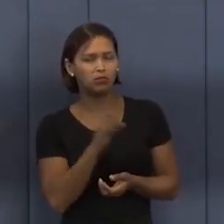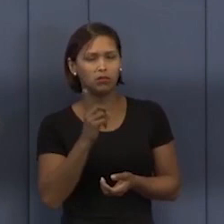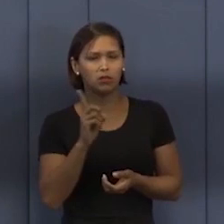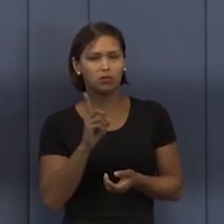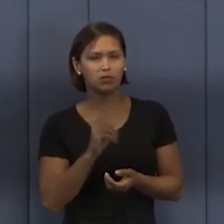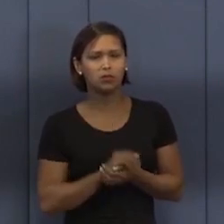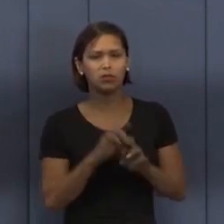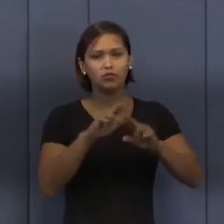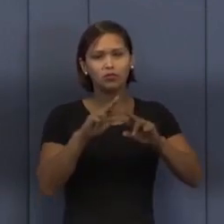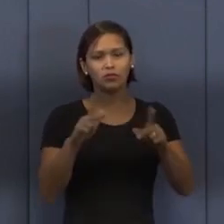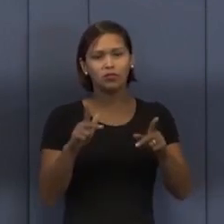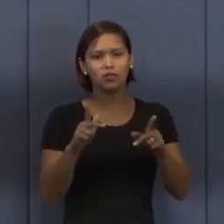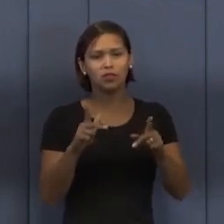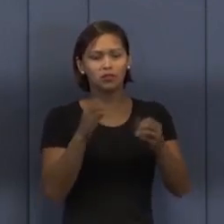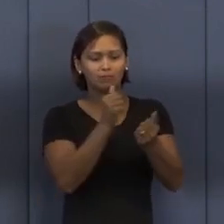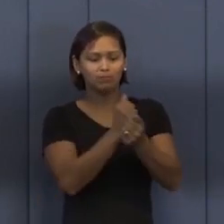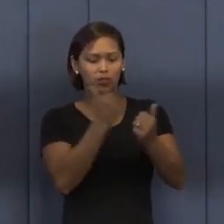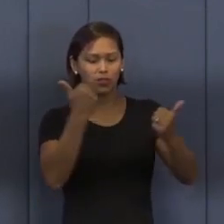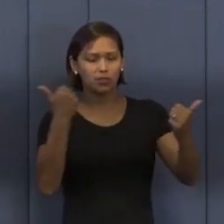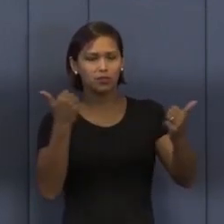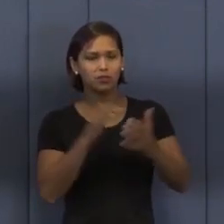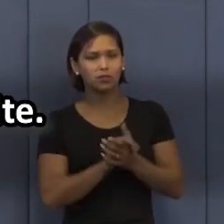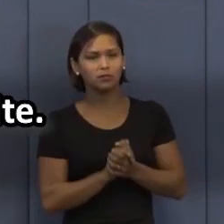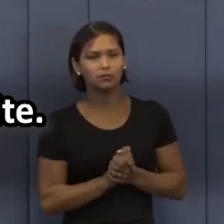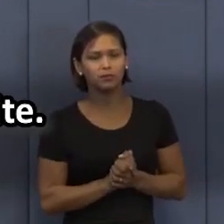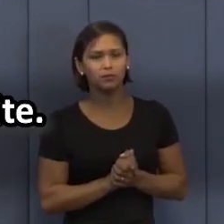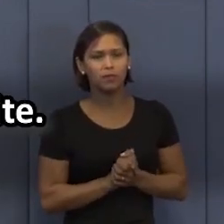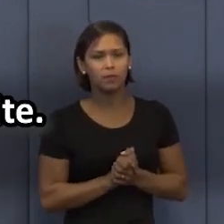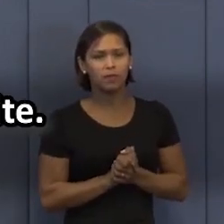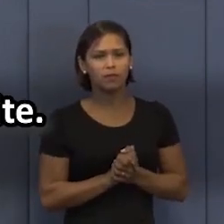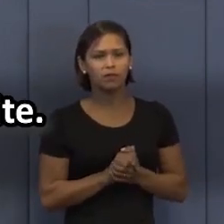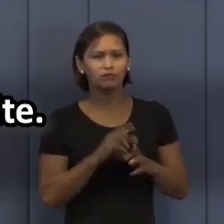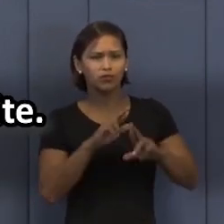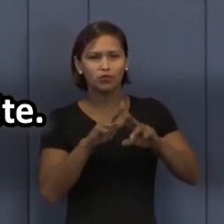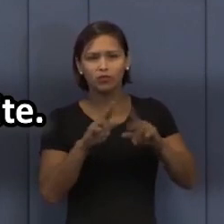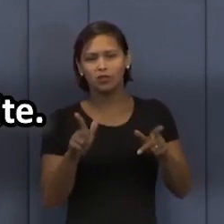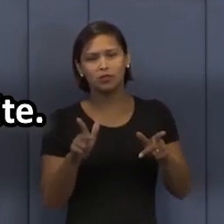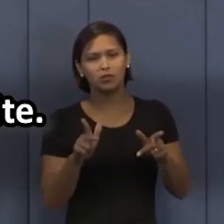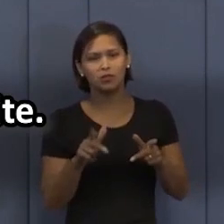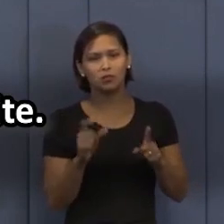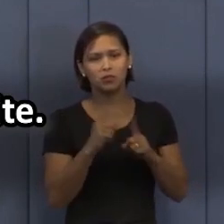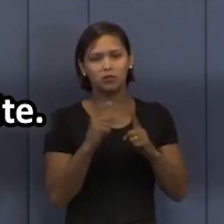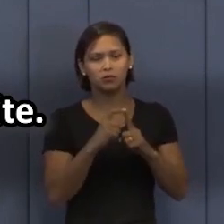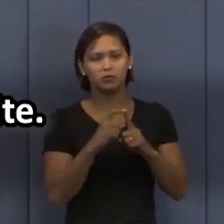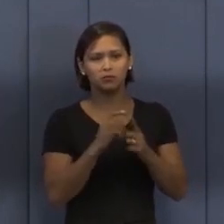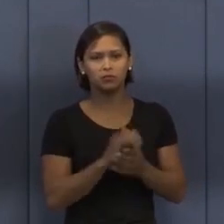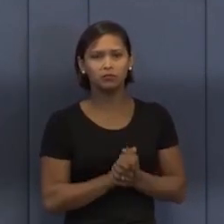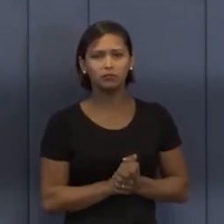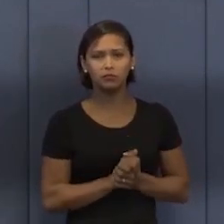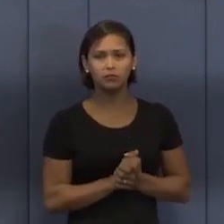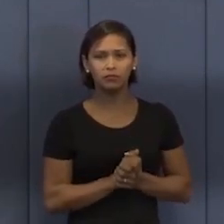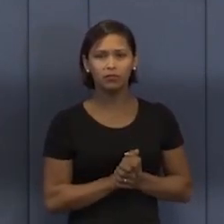estatismo. São coisas diferentes, são coisas opostas. Em hebraico, as palavras são completamente opostas.